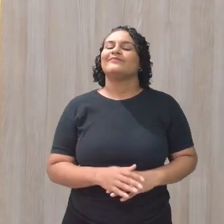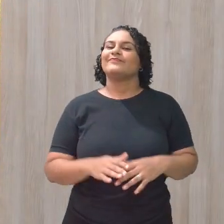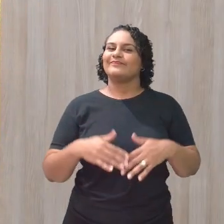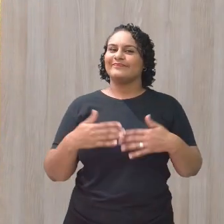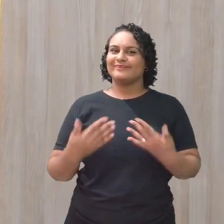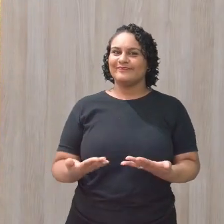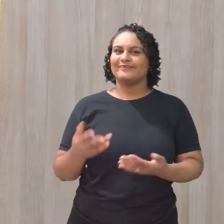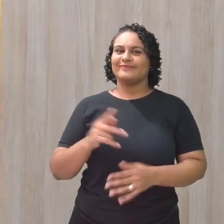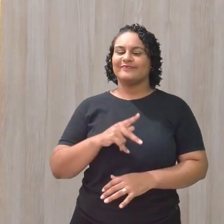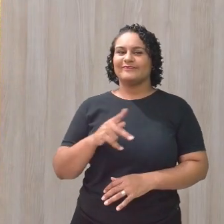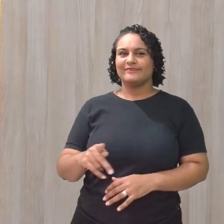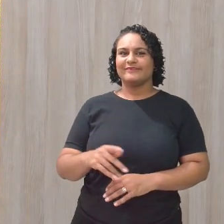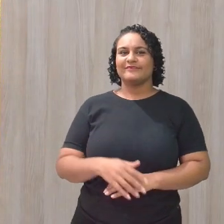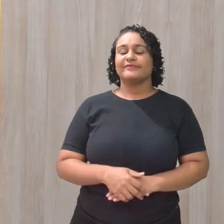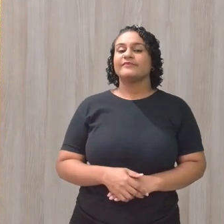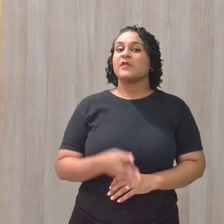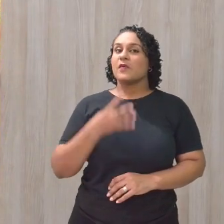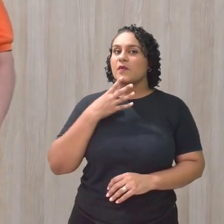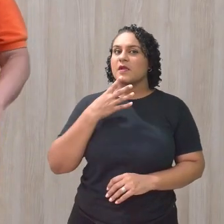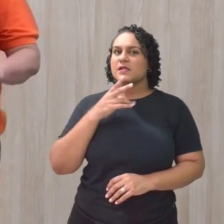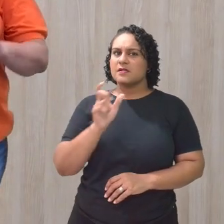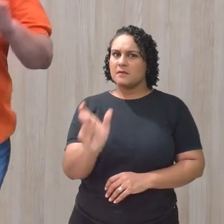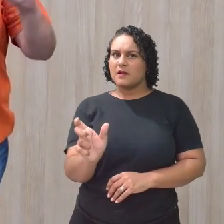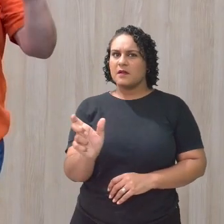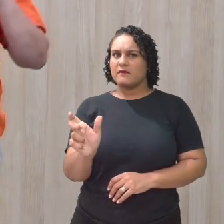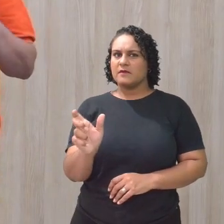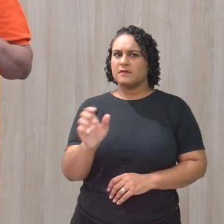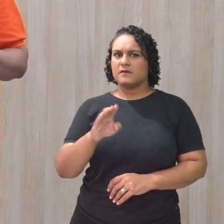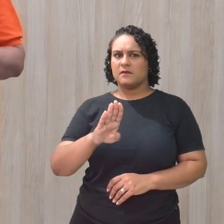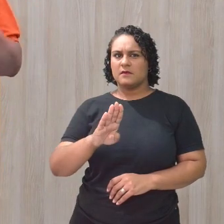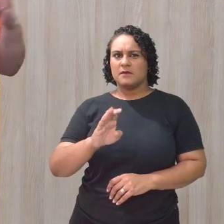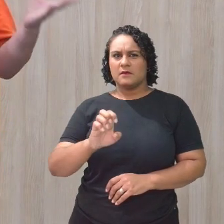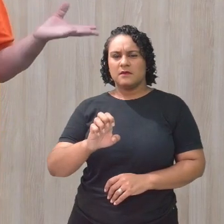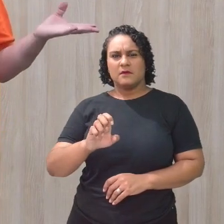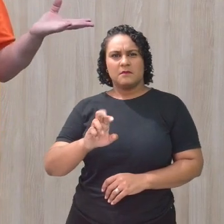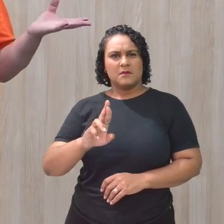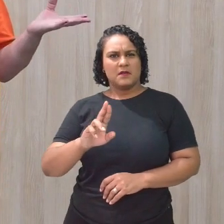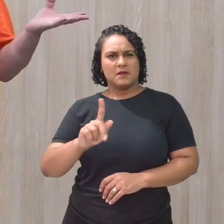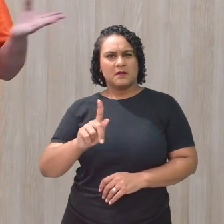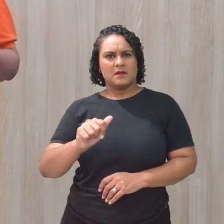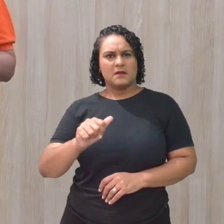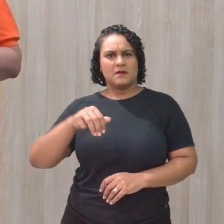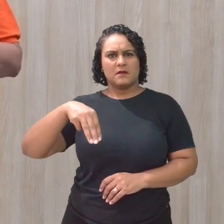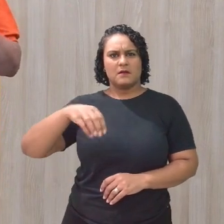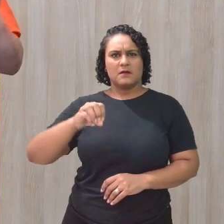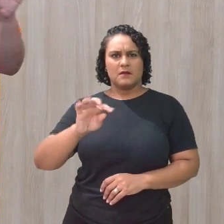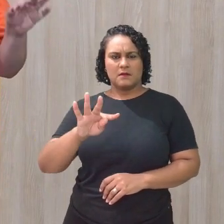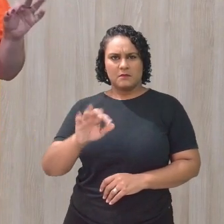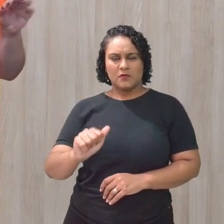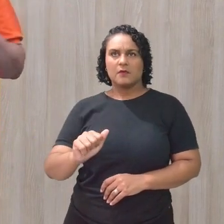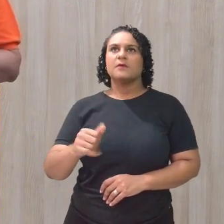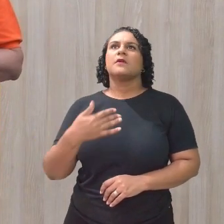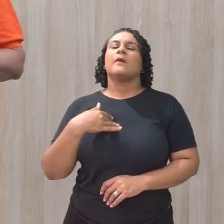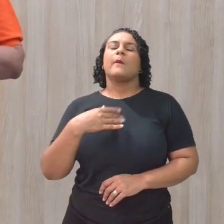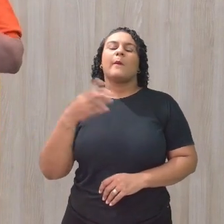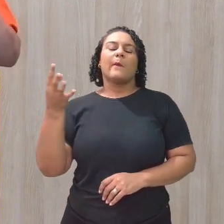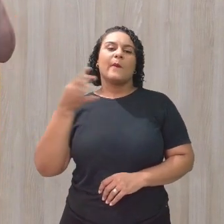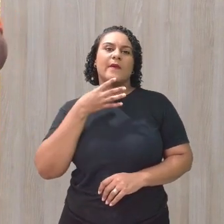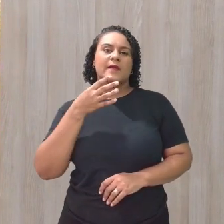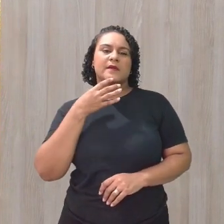Camille. Vejam, já conheciam essa palavra bergamota? Eu não conhecia. Eu conhecia